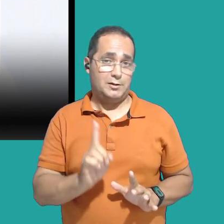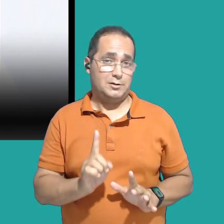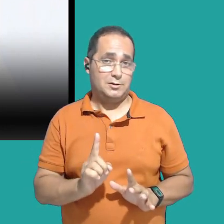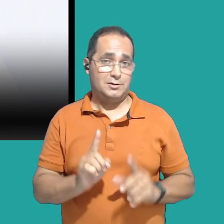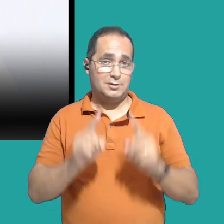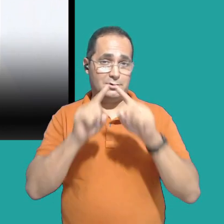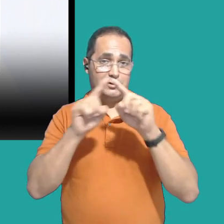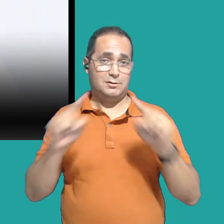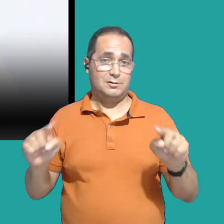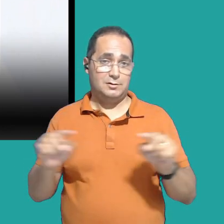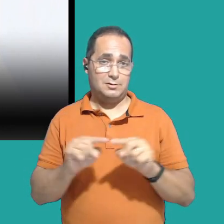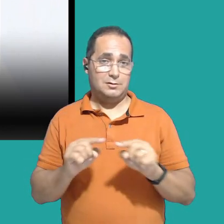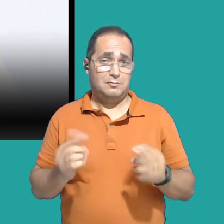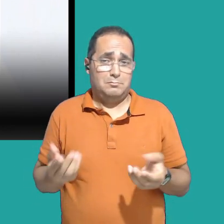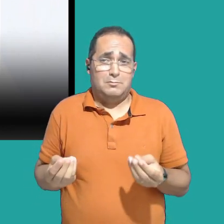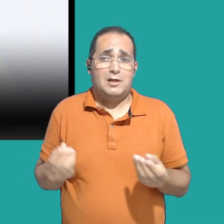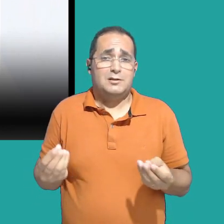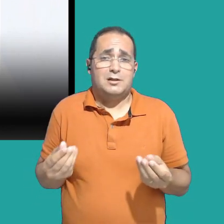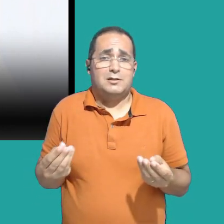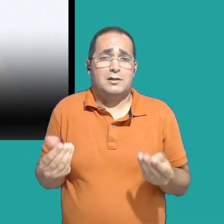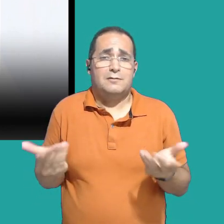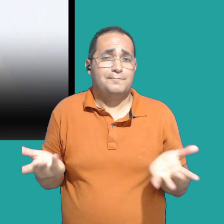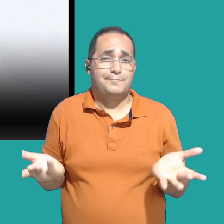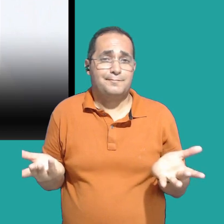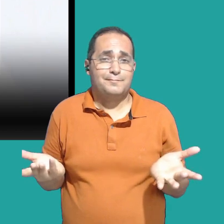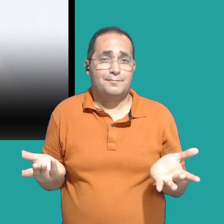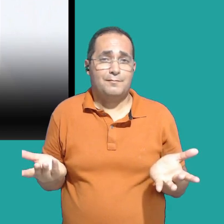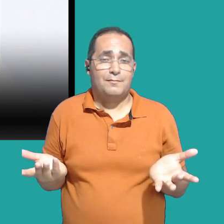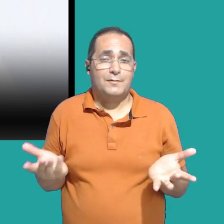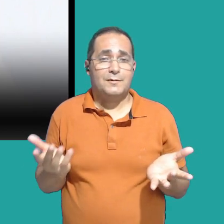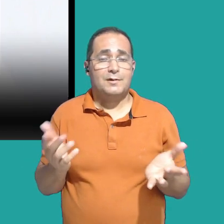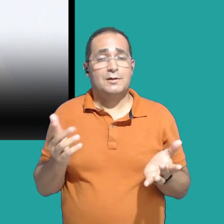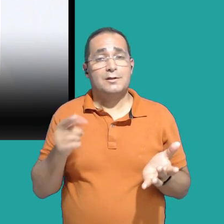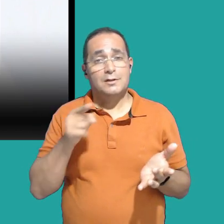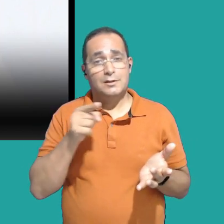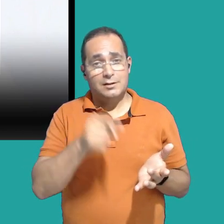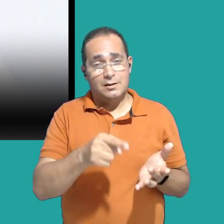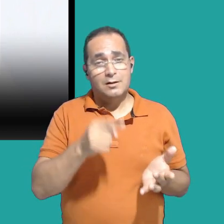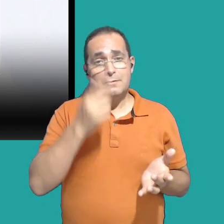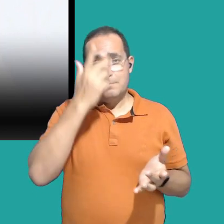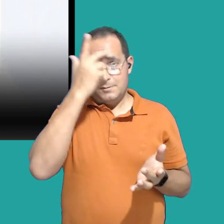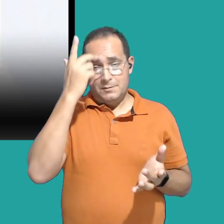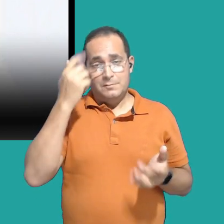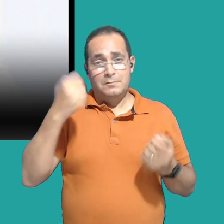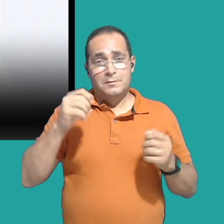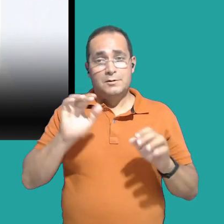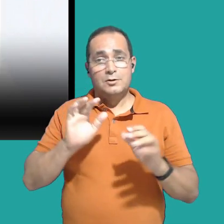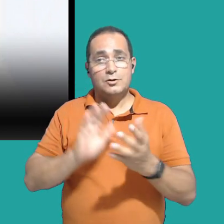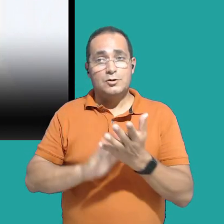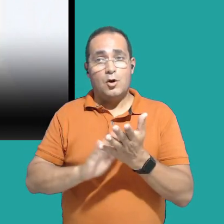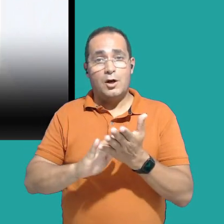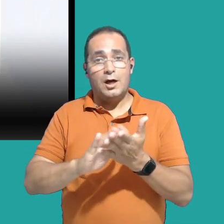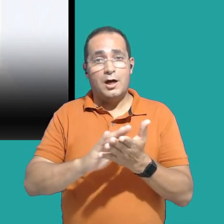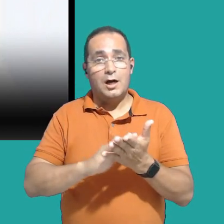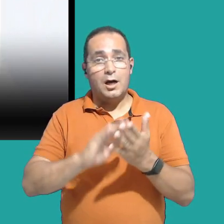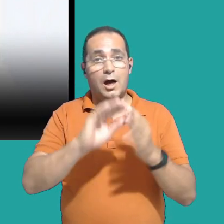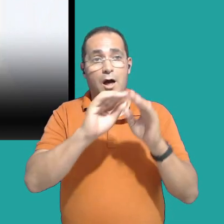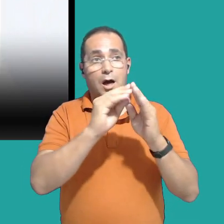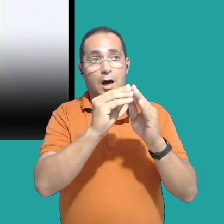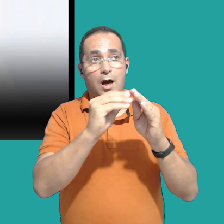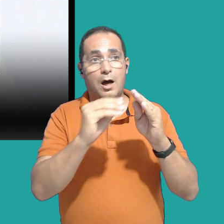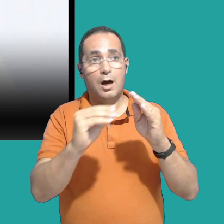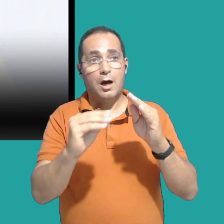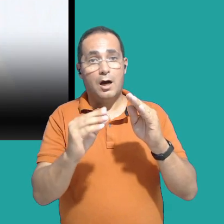e a pessoa cega não conhecer um triângulo, ela vai adiantar de nada. Exatamente. Né? A pessoa tem que conhecer o que é um